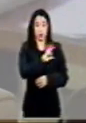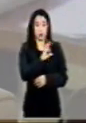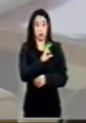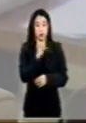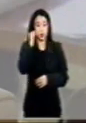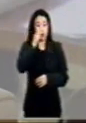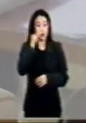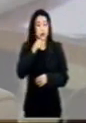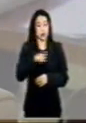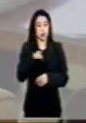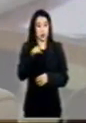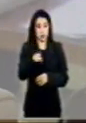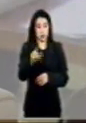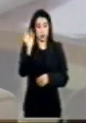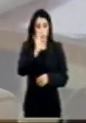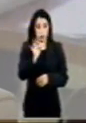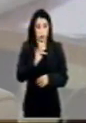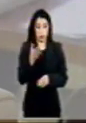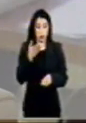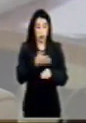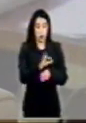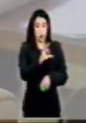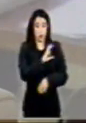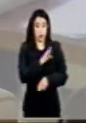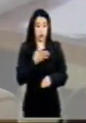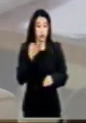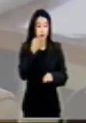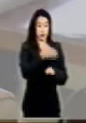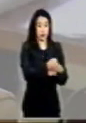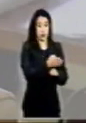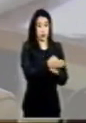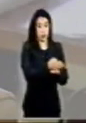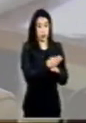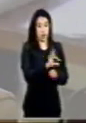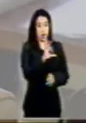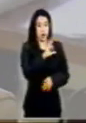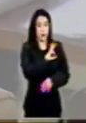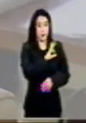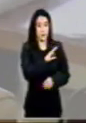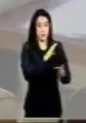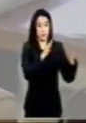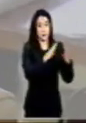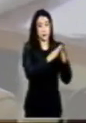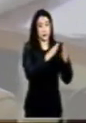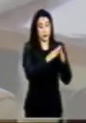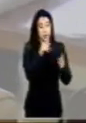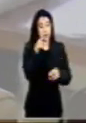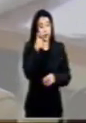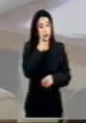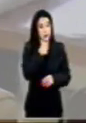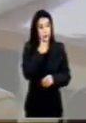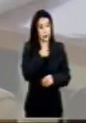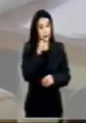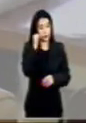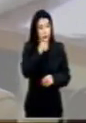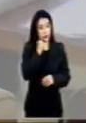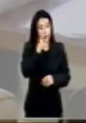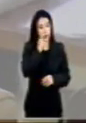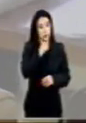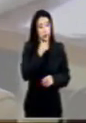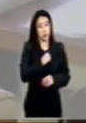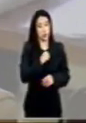Senado Federal, teria enviado policiais legislativos a endereços particulares da parlamentar com o intuito de empreender medidas